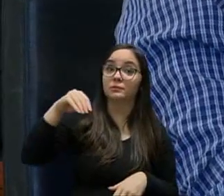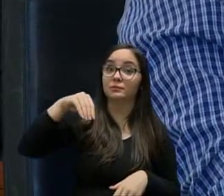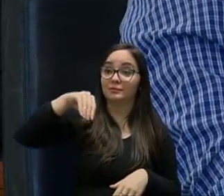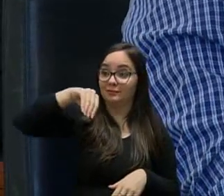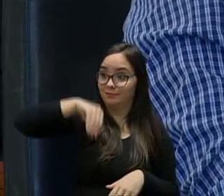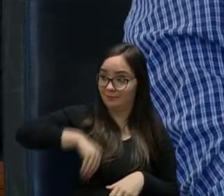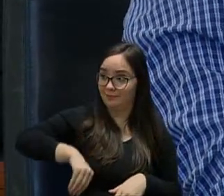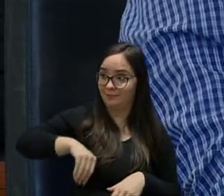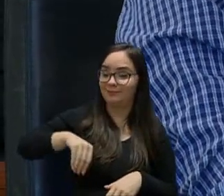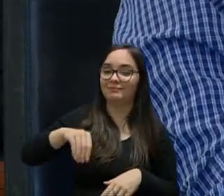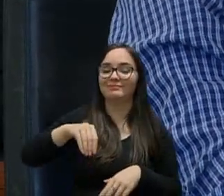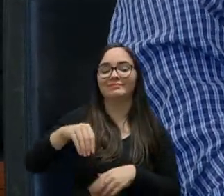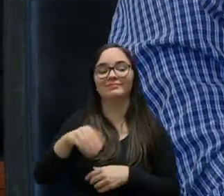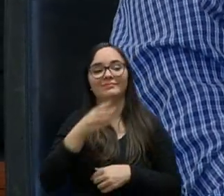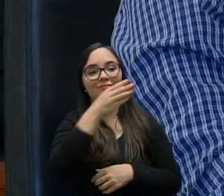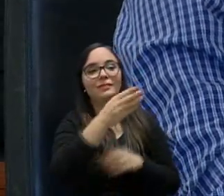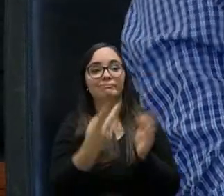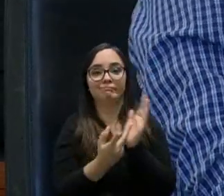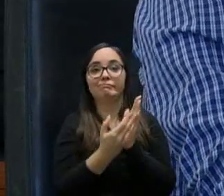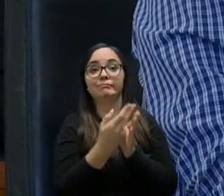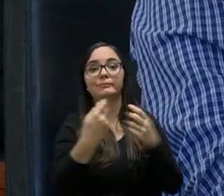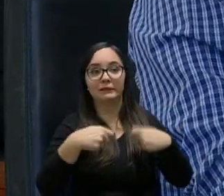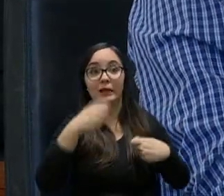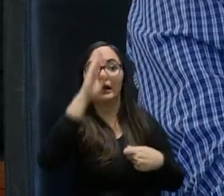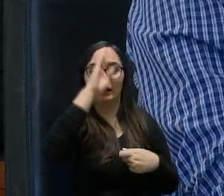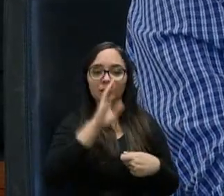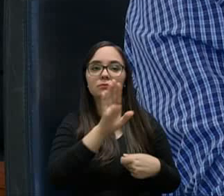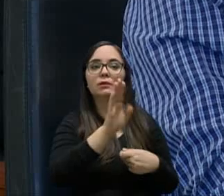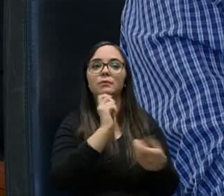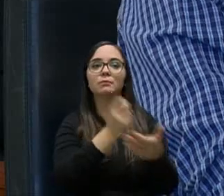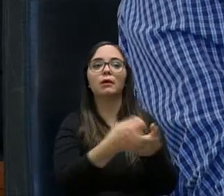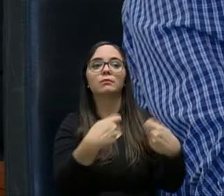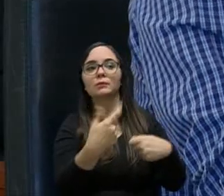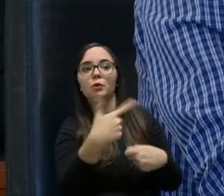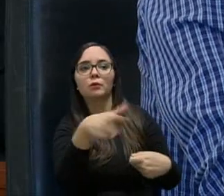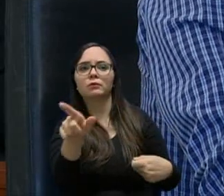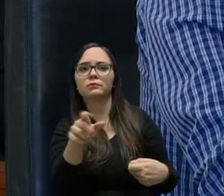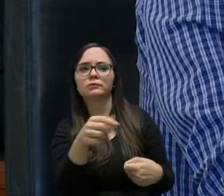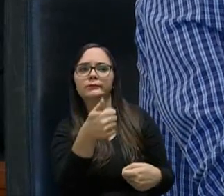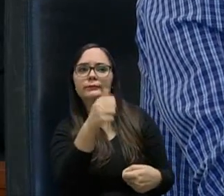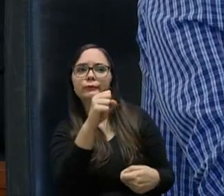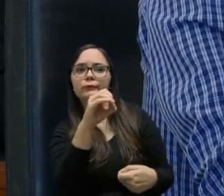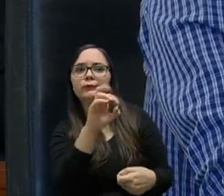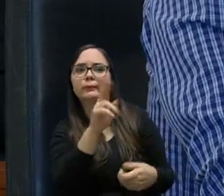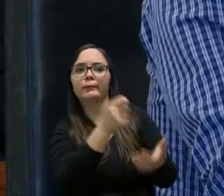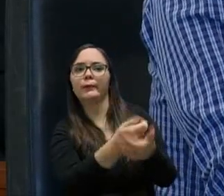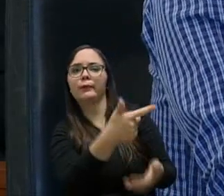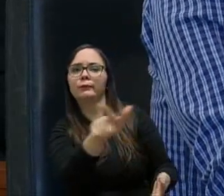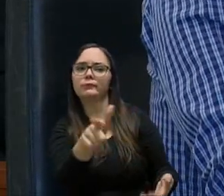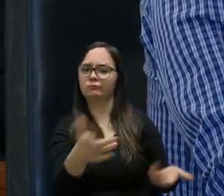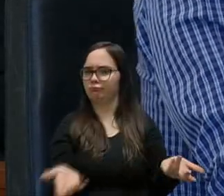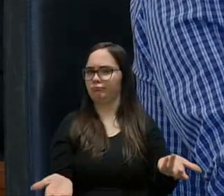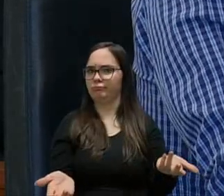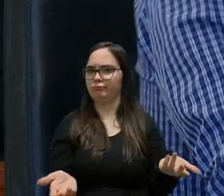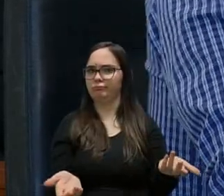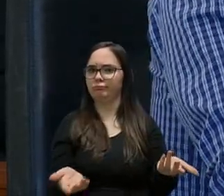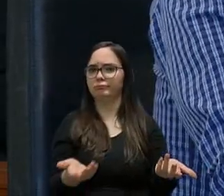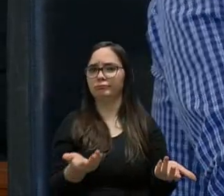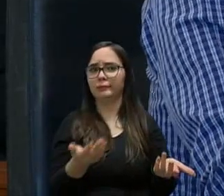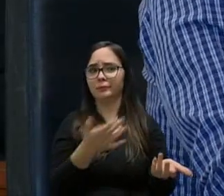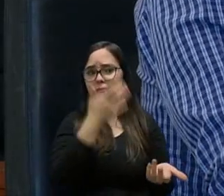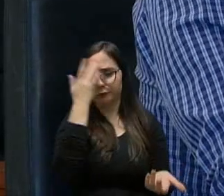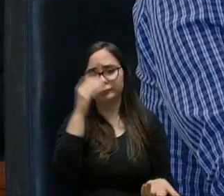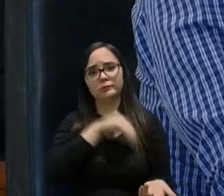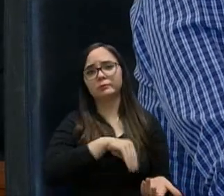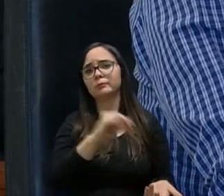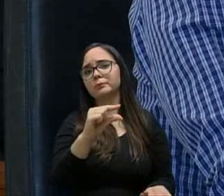bastante então eu já estou solicitando aqui a câmera tem essa esse contrato que a aqui